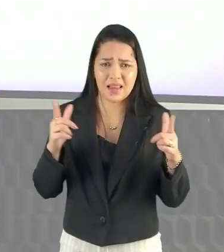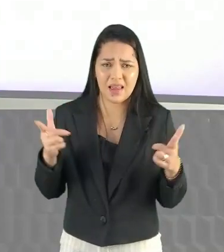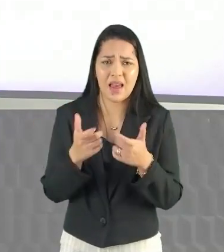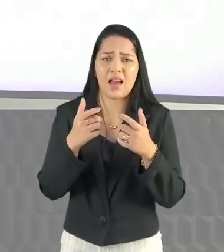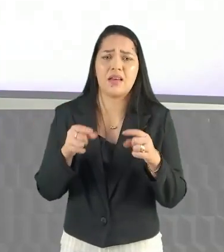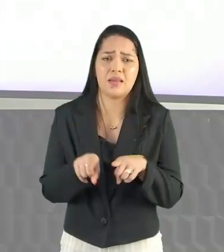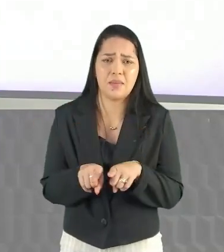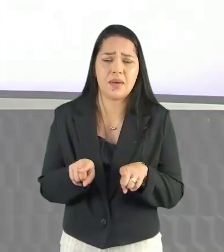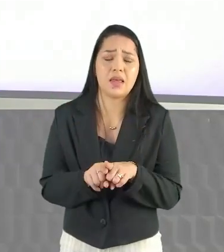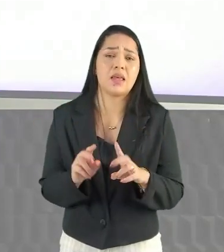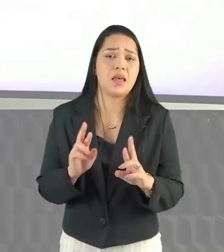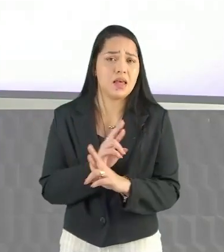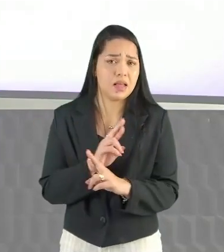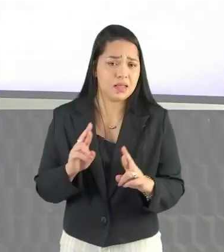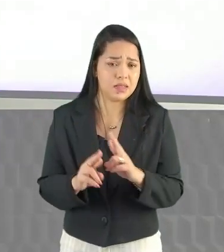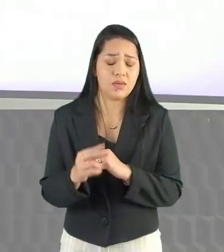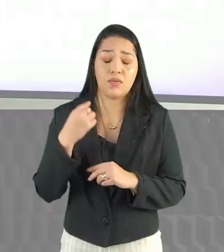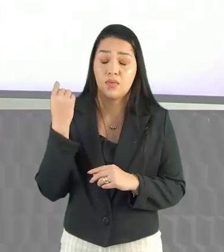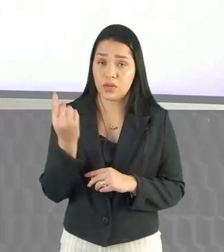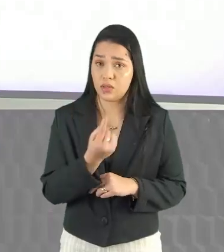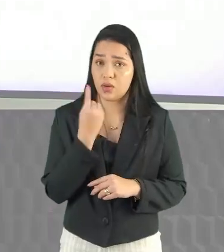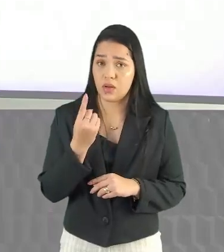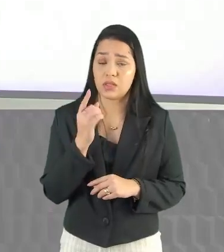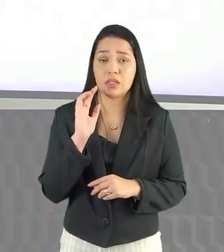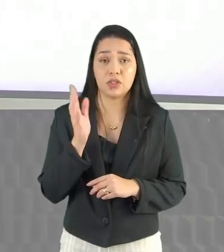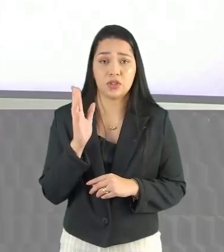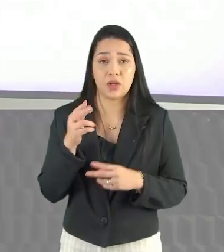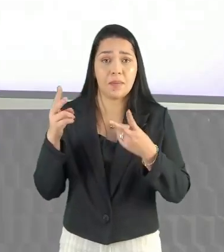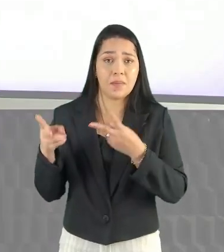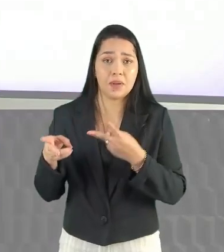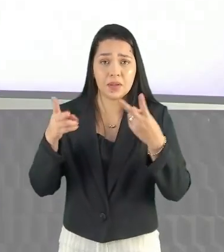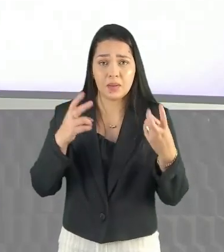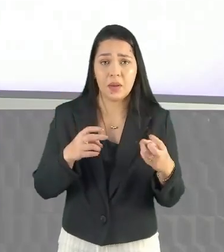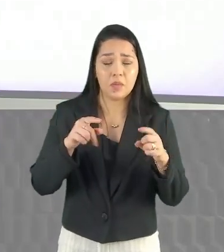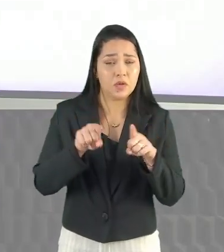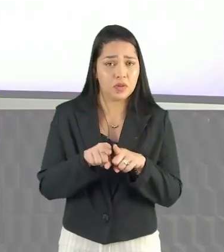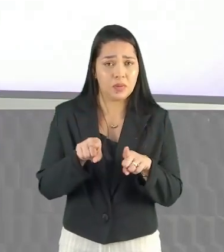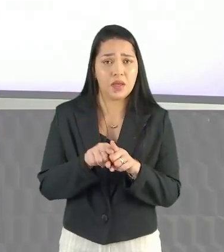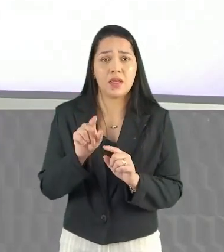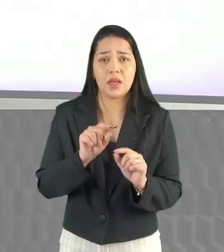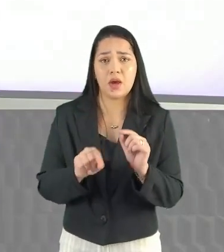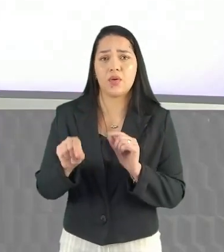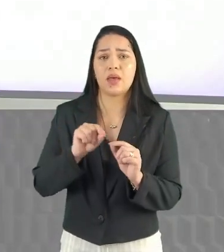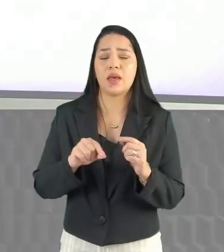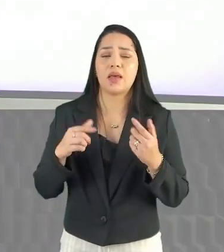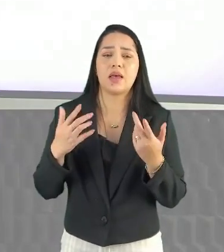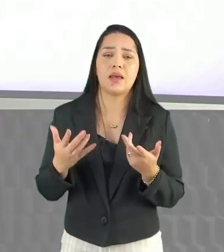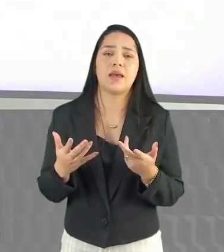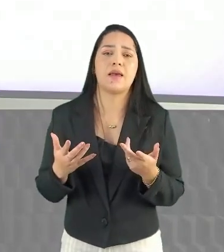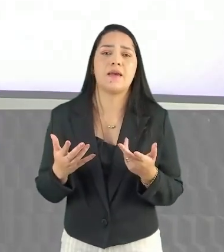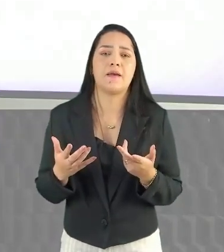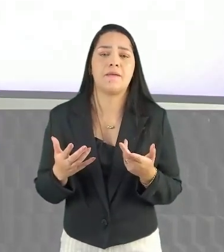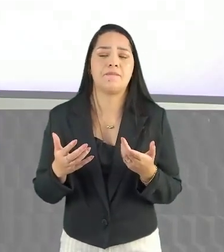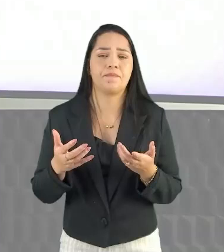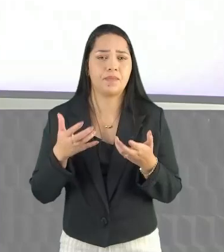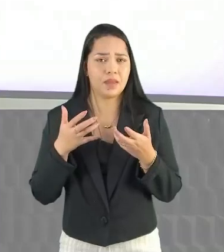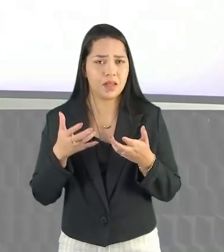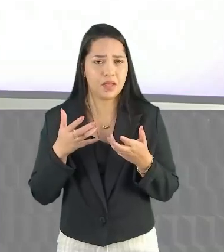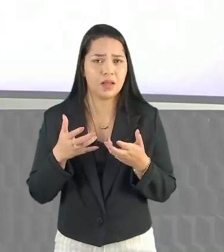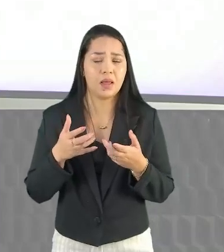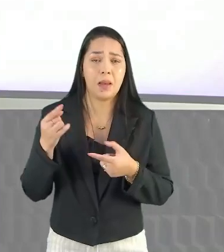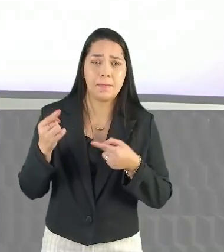também tem a ver com aquilo que nós observamos, né, que é exatamente a tentativa,